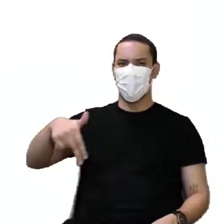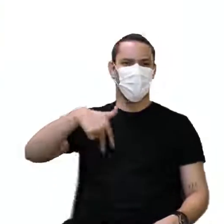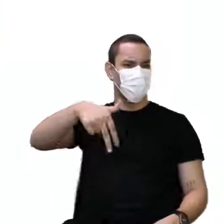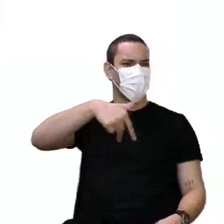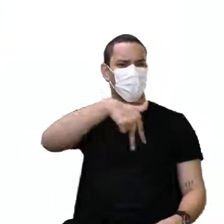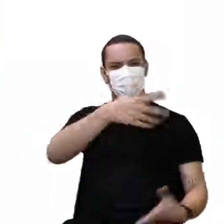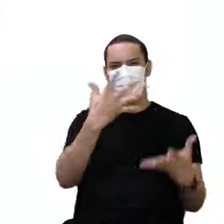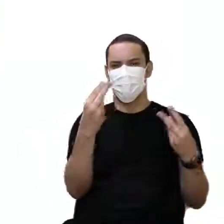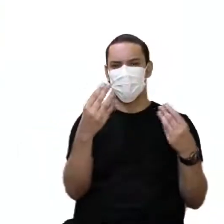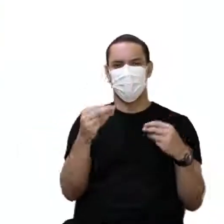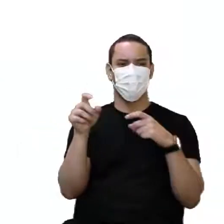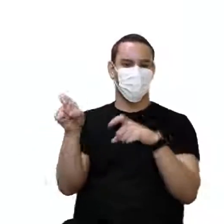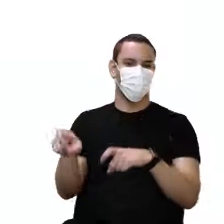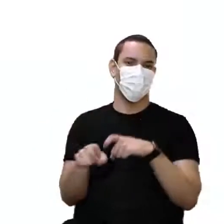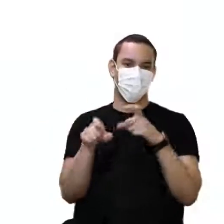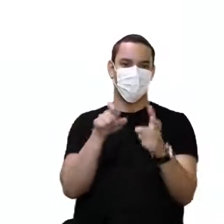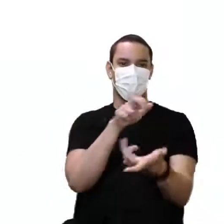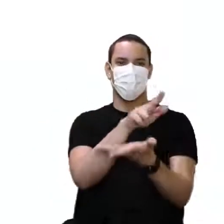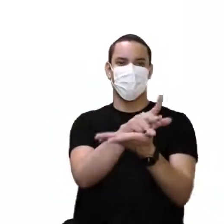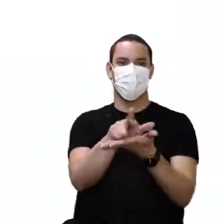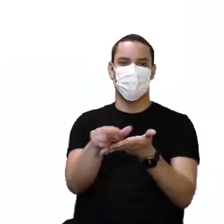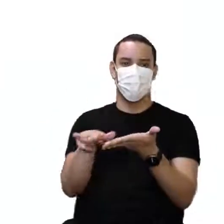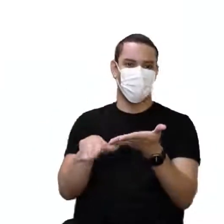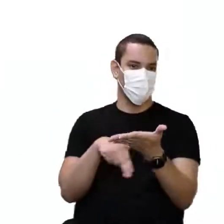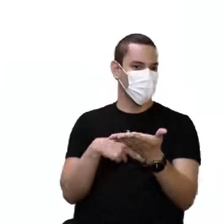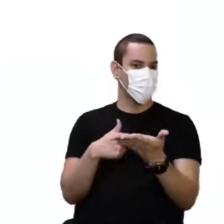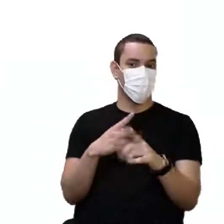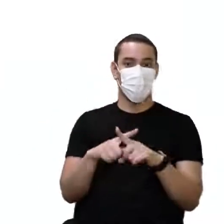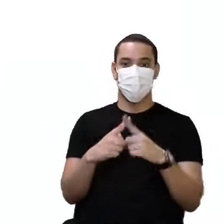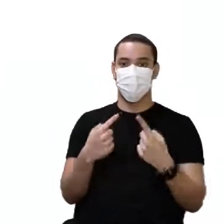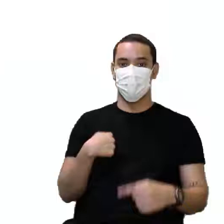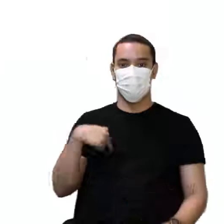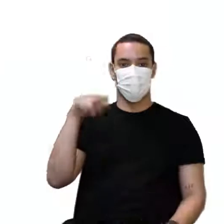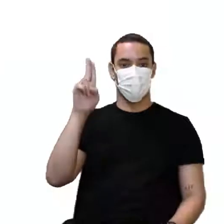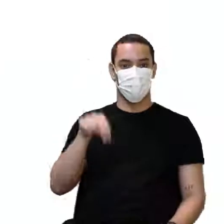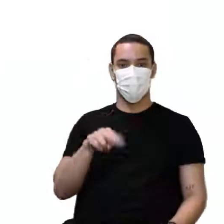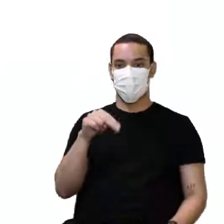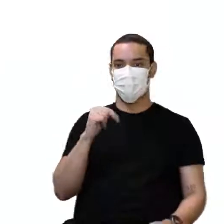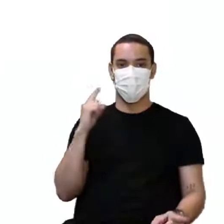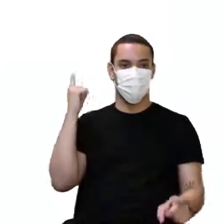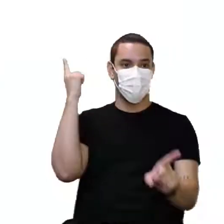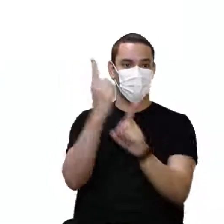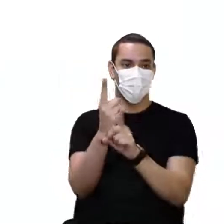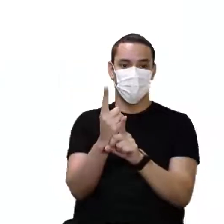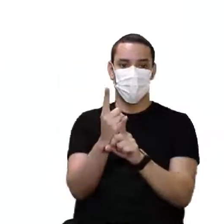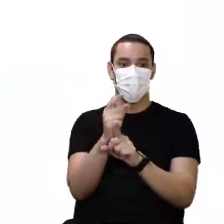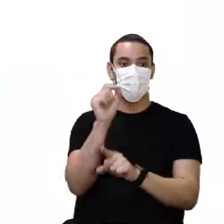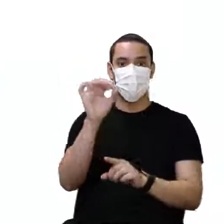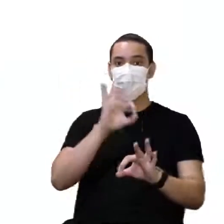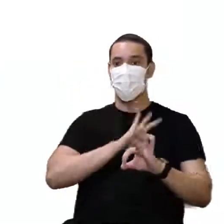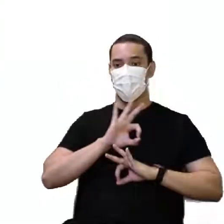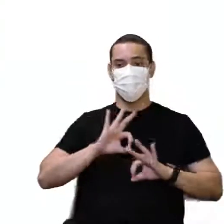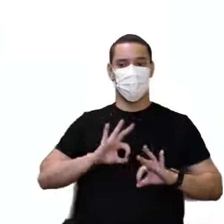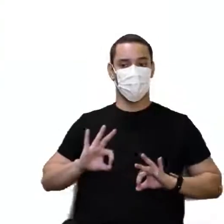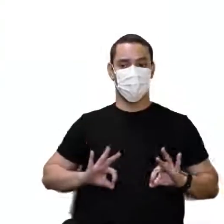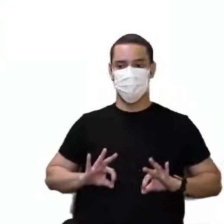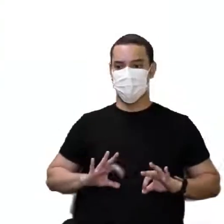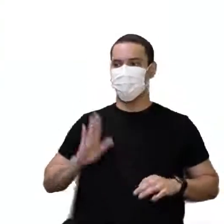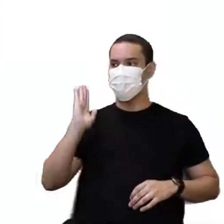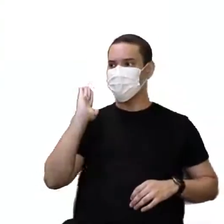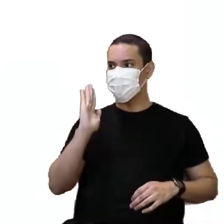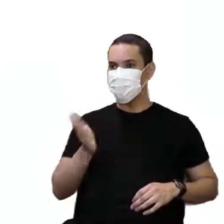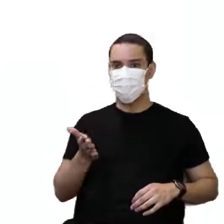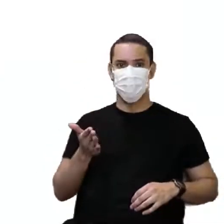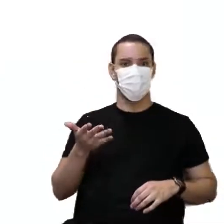por várias áreas, né? Várias, enfim. Mas eu ainda não me deparei com uma onça pintada, não. Já vi raça, já